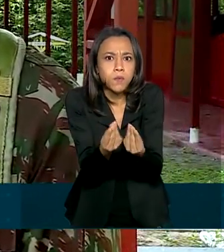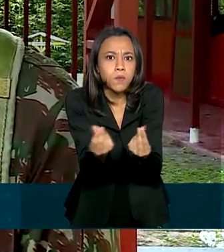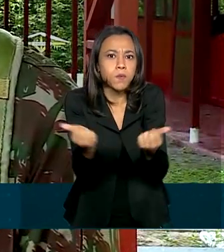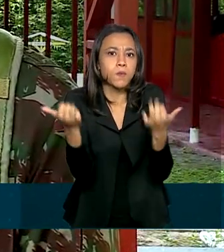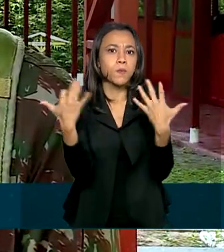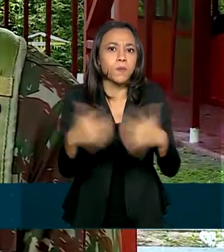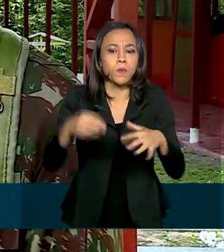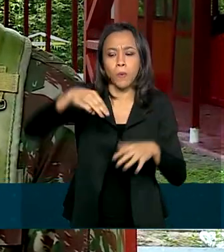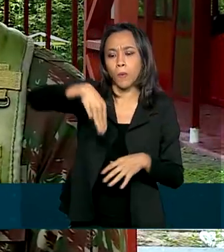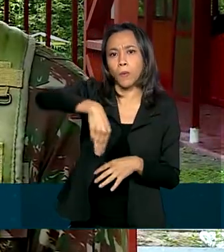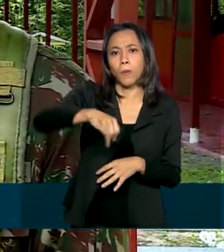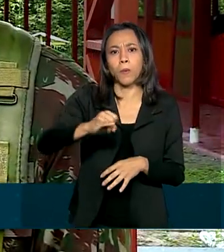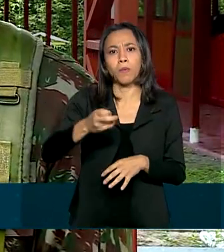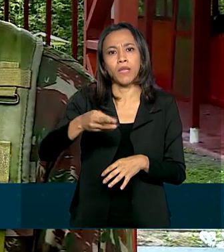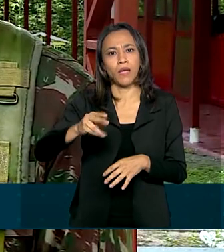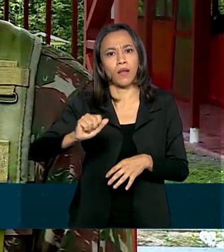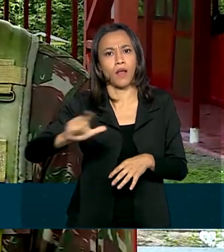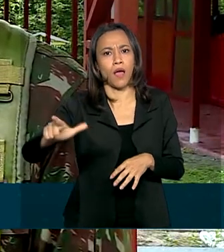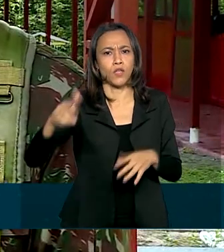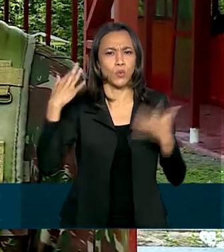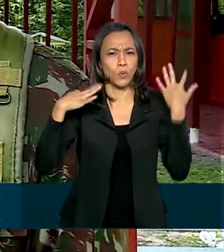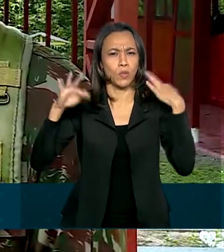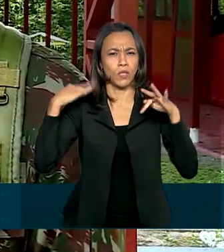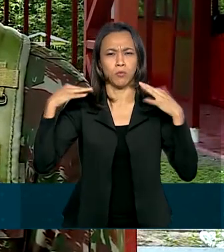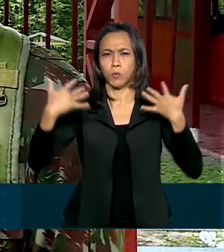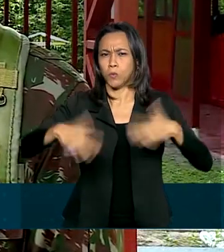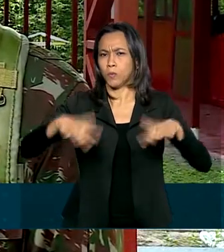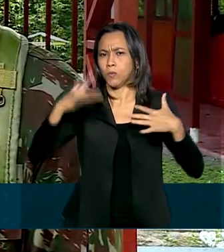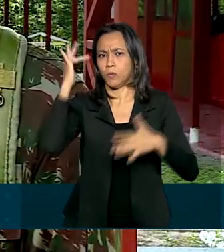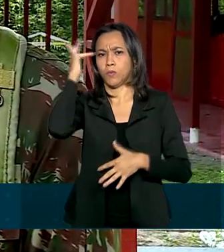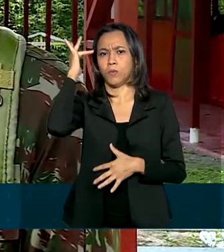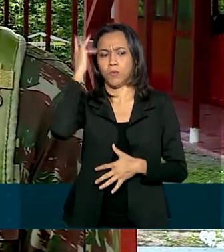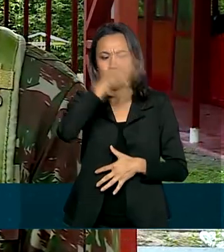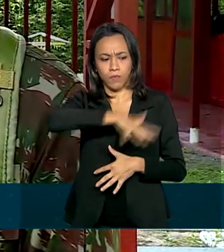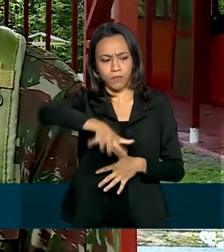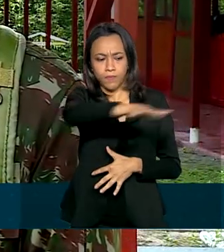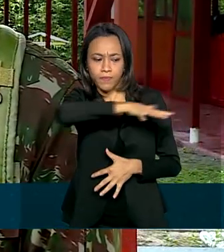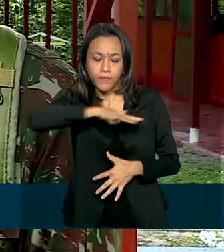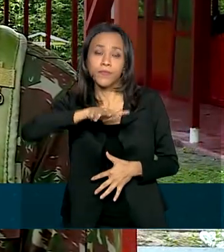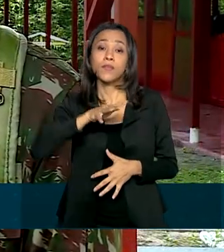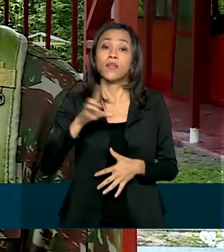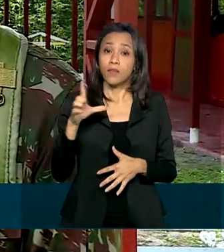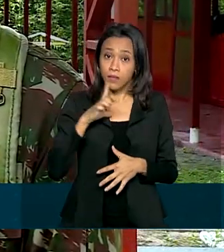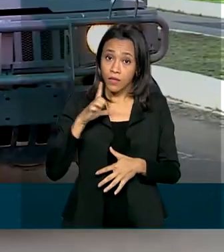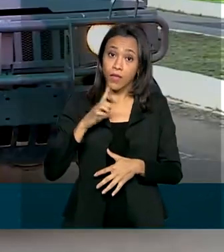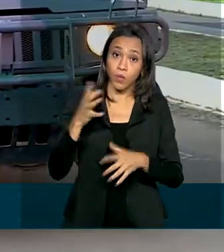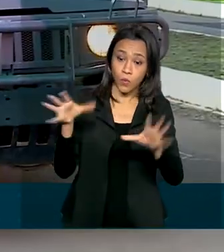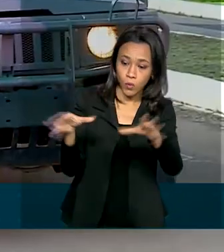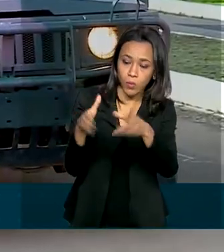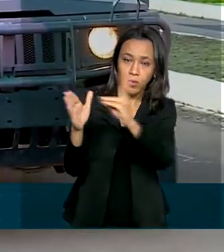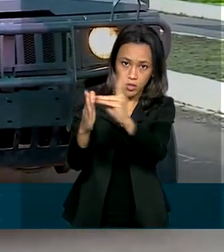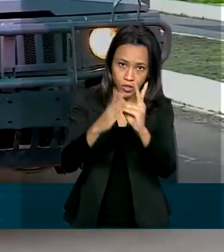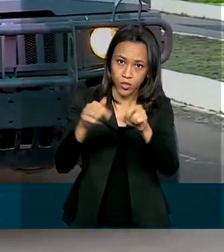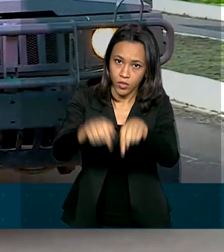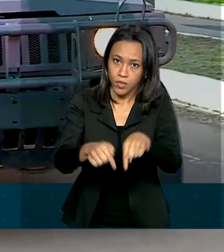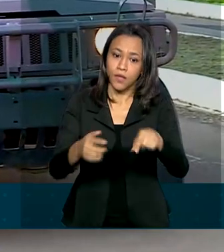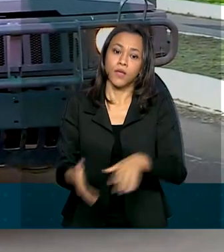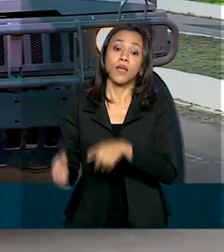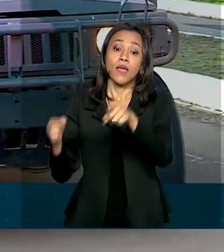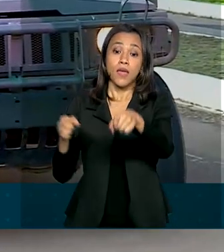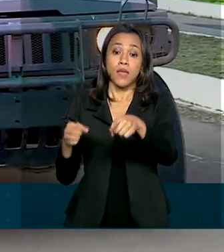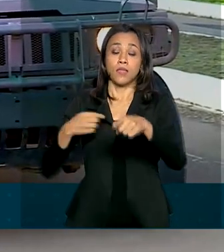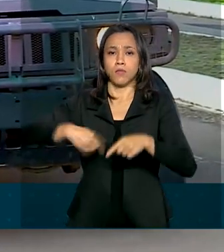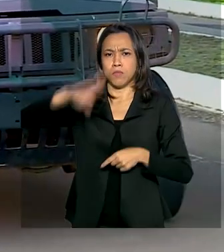rica em termos turísticos e também por estar aqui com uma grande comunidade Yanomami. Os militares cuidam das